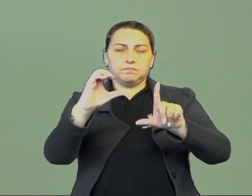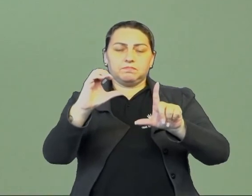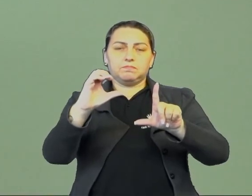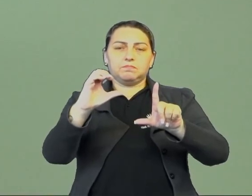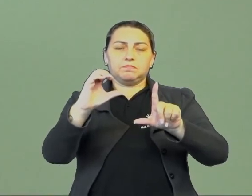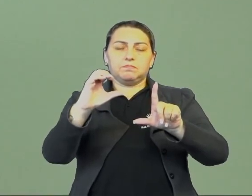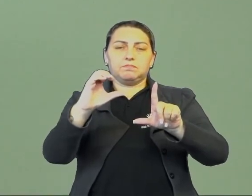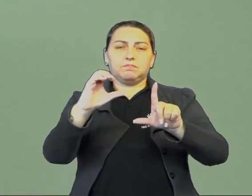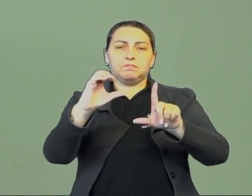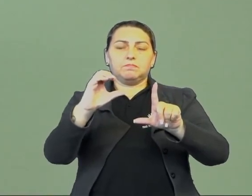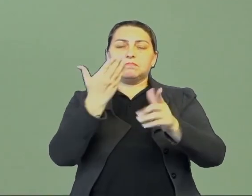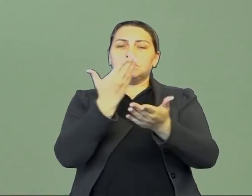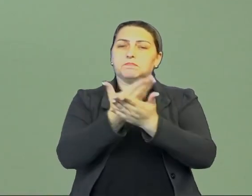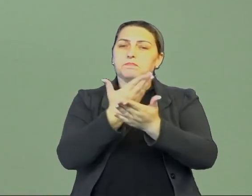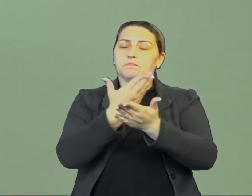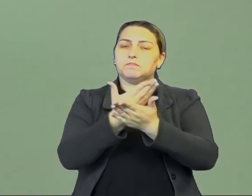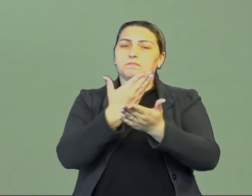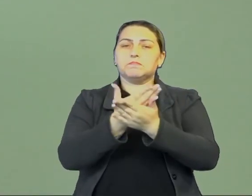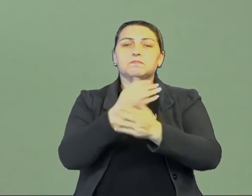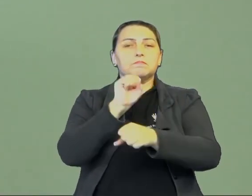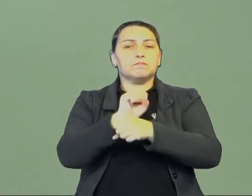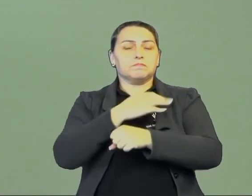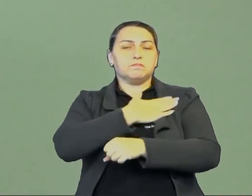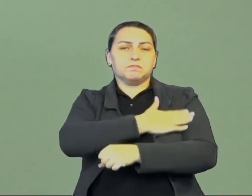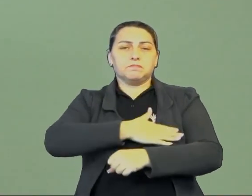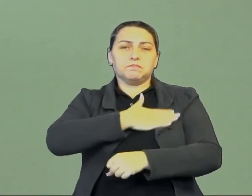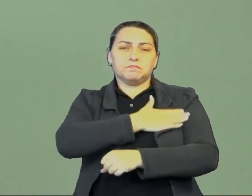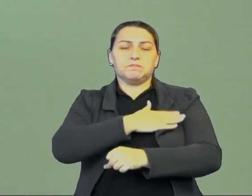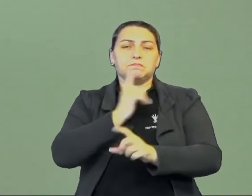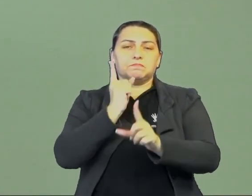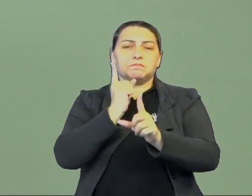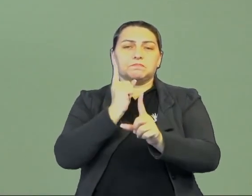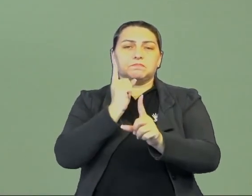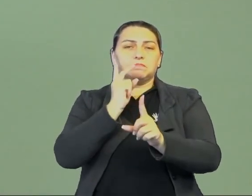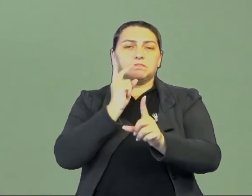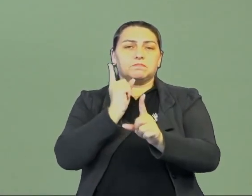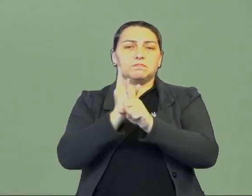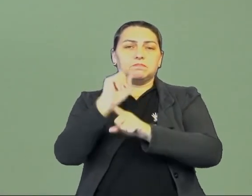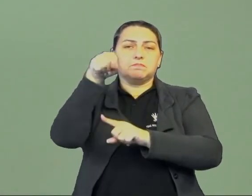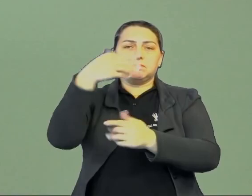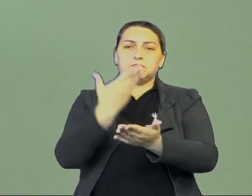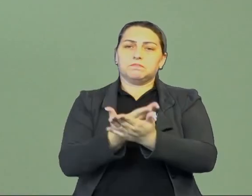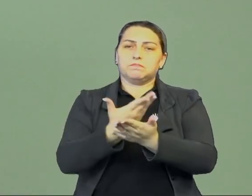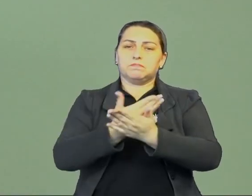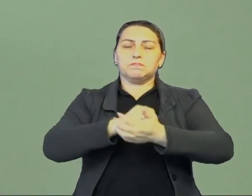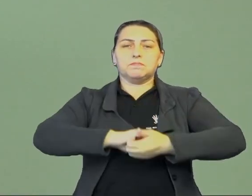bom? E essa foi a nossa aulinha. Espero que tenham gostado e nos vemos na próxima aula.